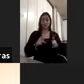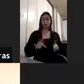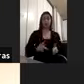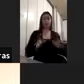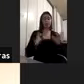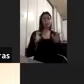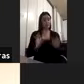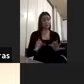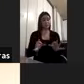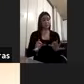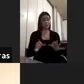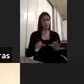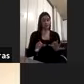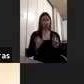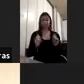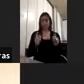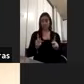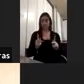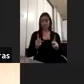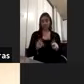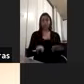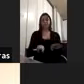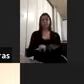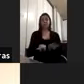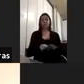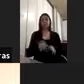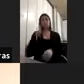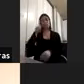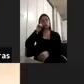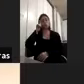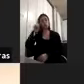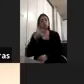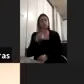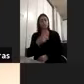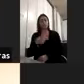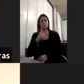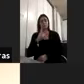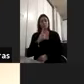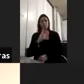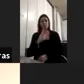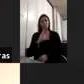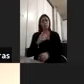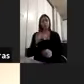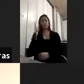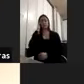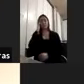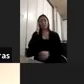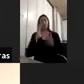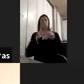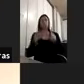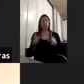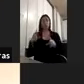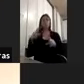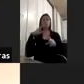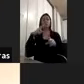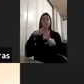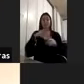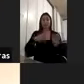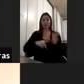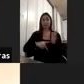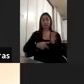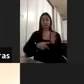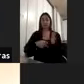o acordo. Também a empresa, no dia 21, ela sabia que os representantes dos trabalhadores estavam lá e os